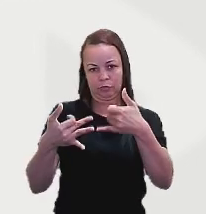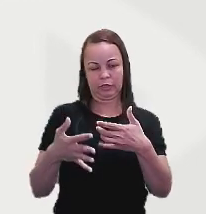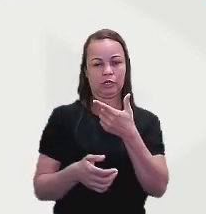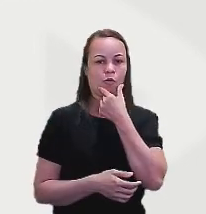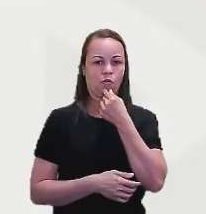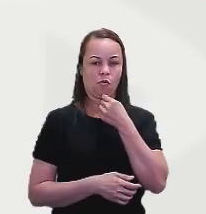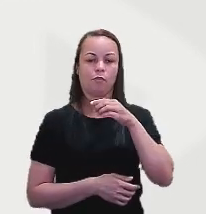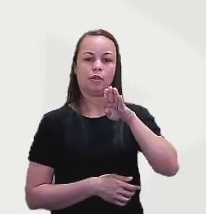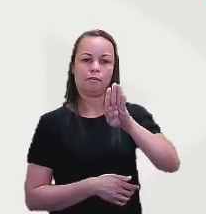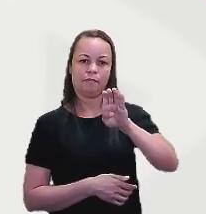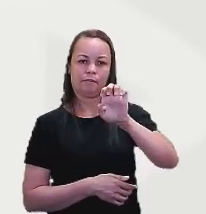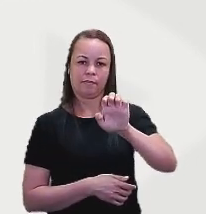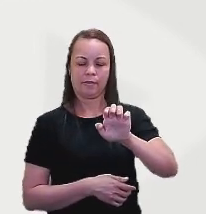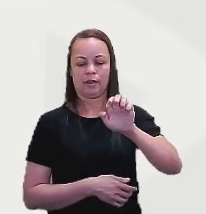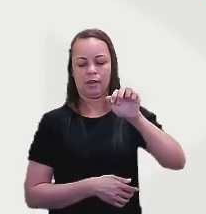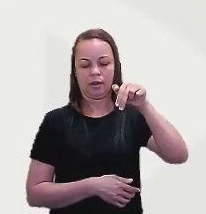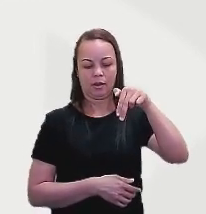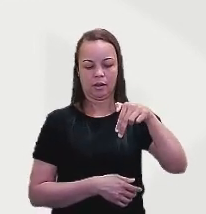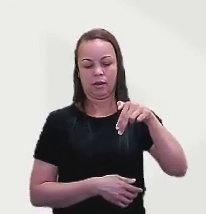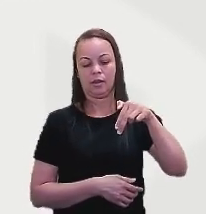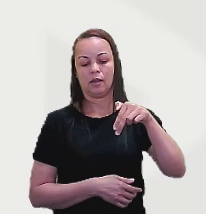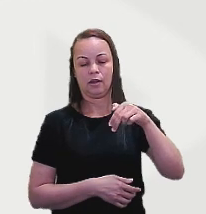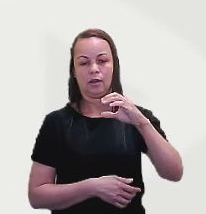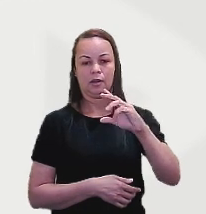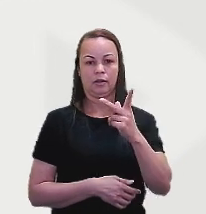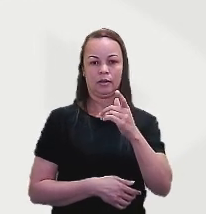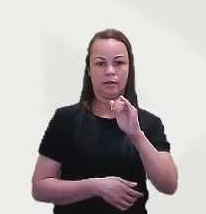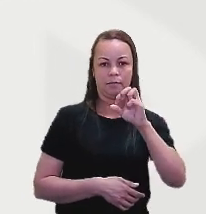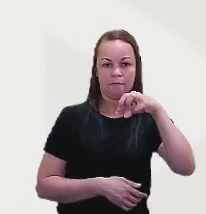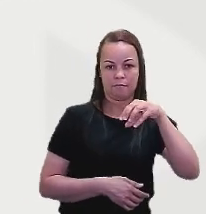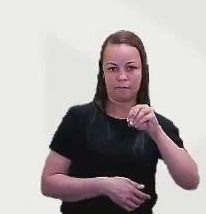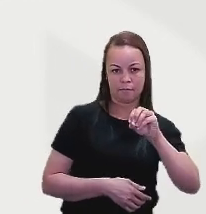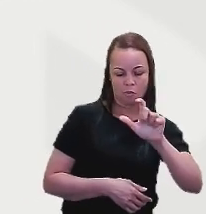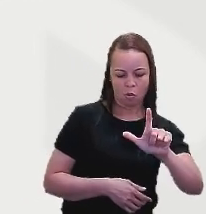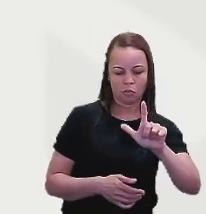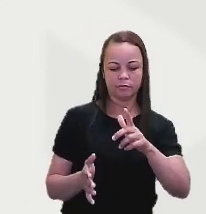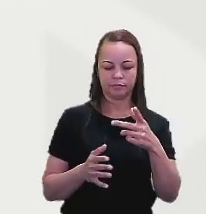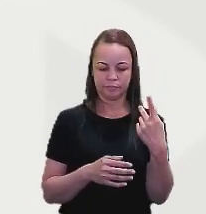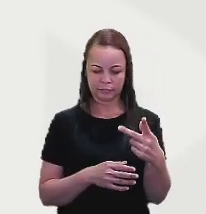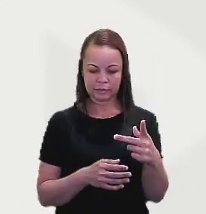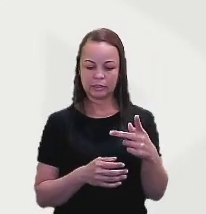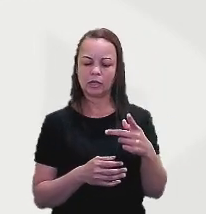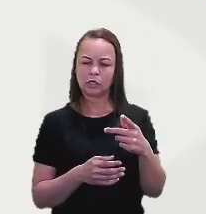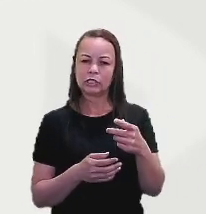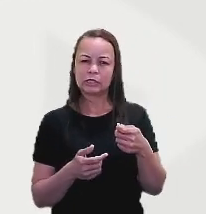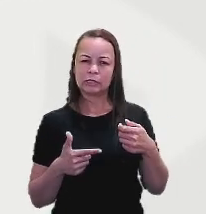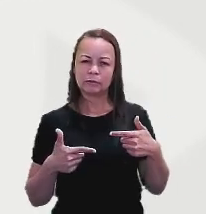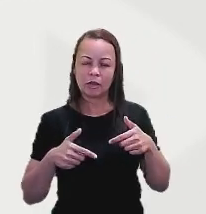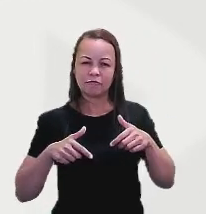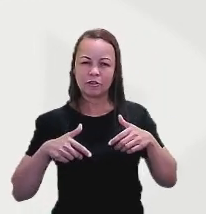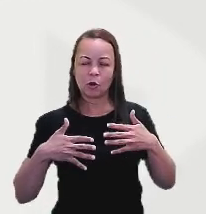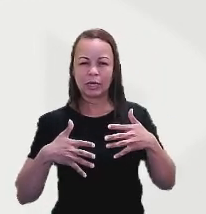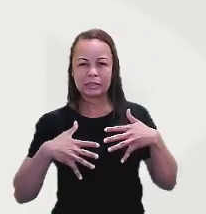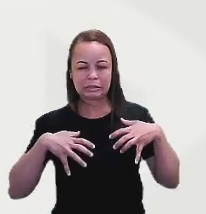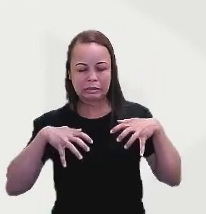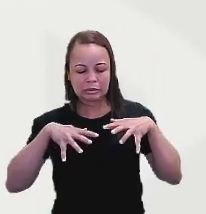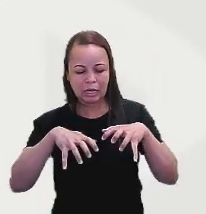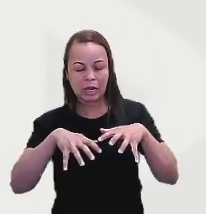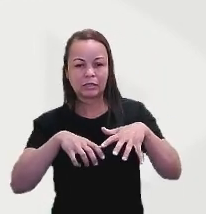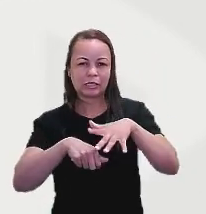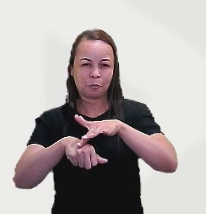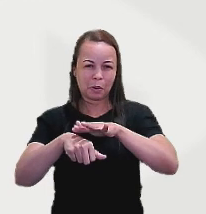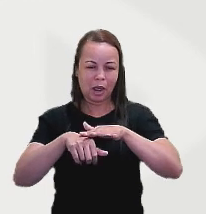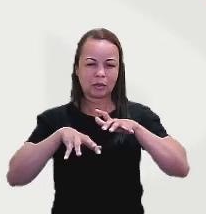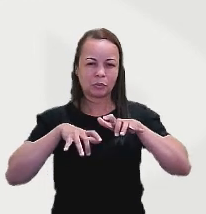Belchior. Mais tarde, em 1908, quando o Rio foi atingido pela mais violenta epidemia de varíola de sua